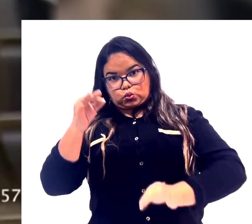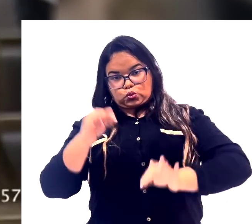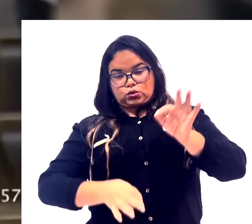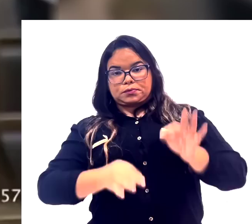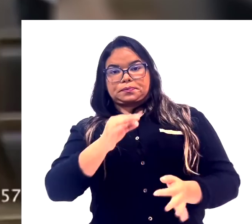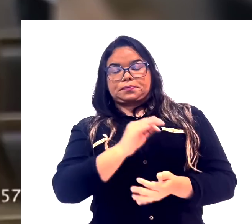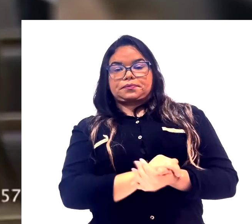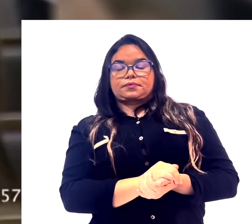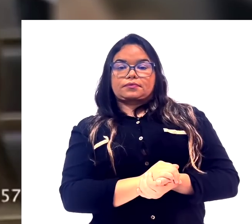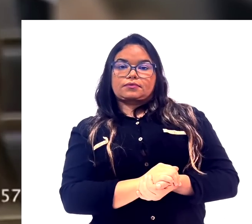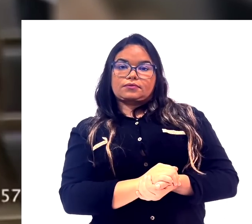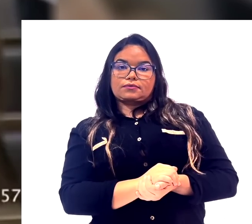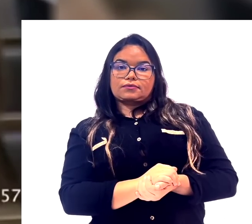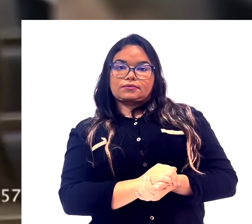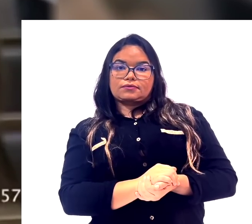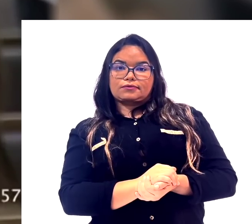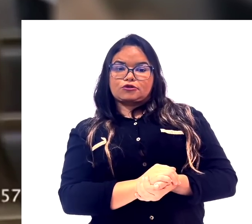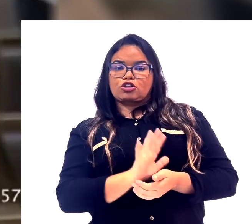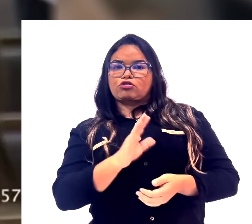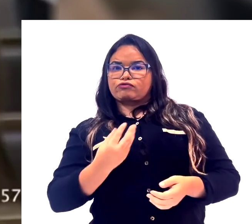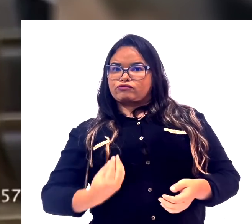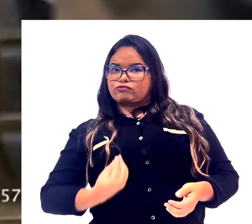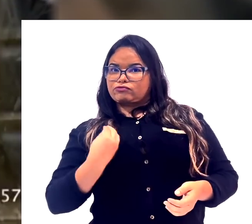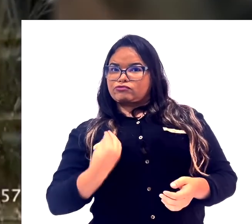Ele já está aqui agora?